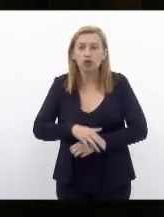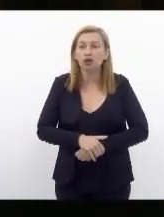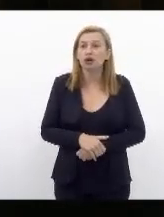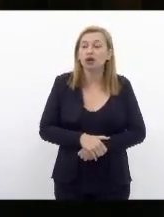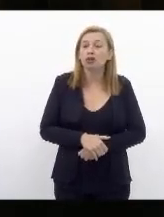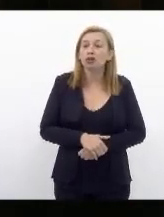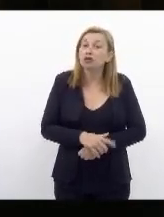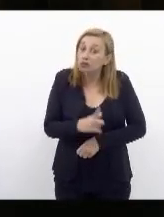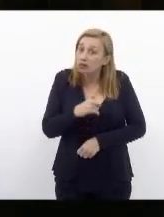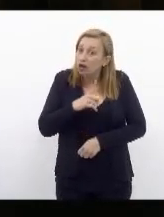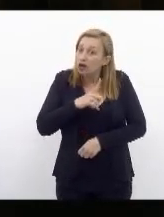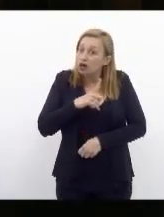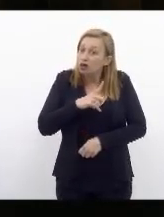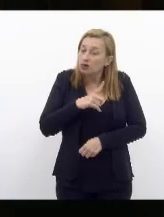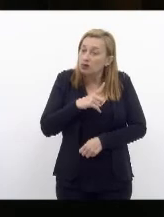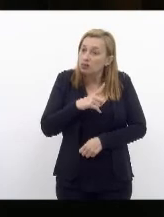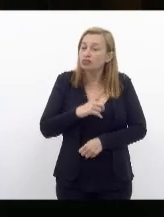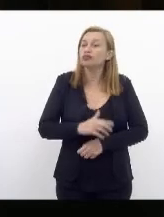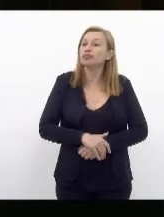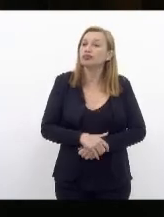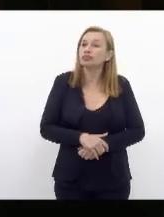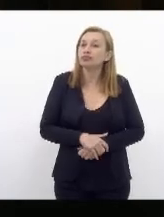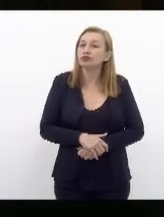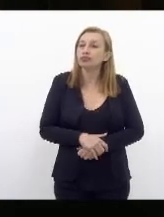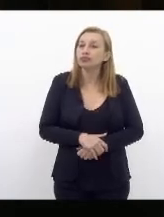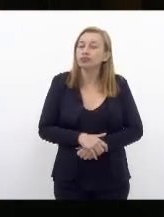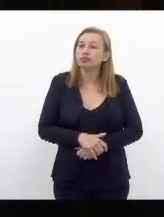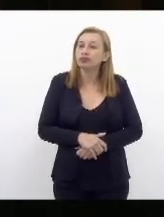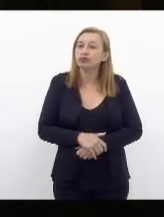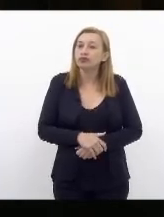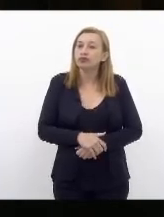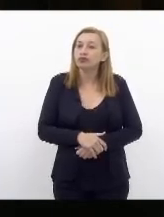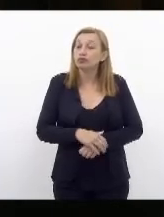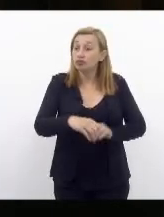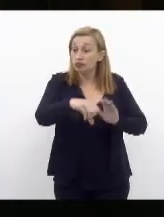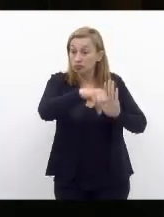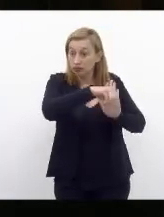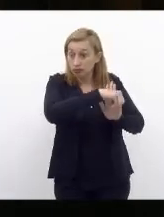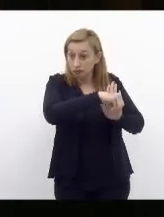há tramitando em sede criminal,